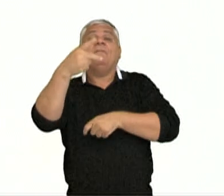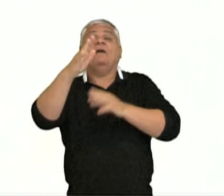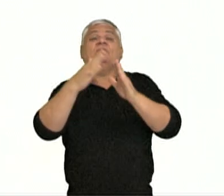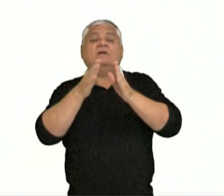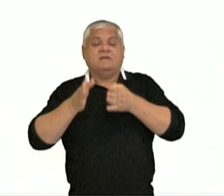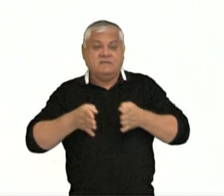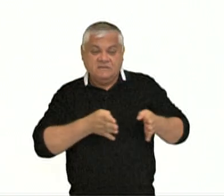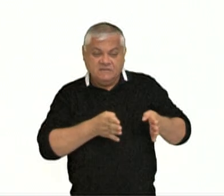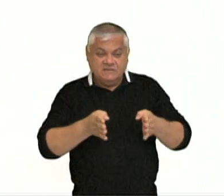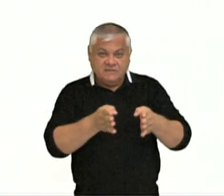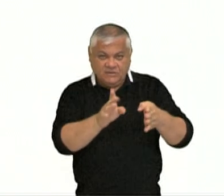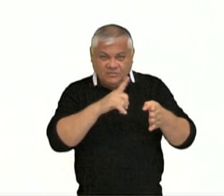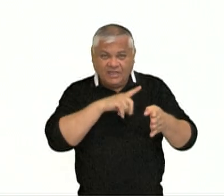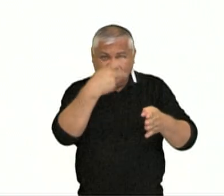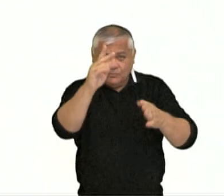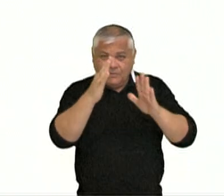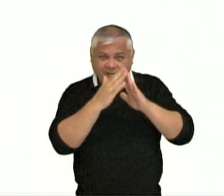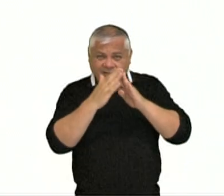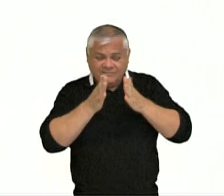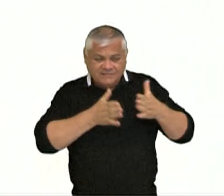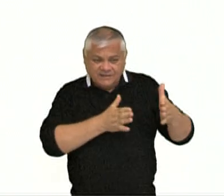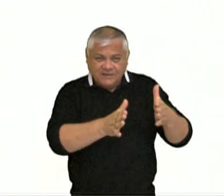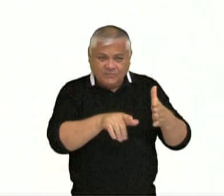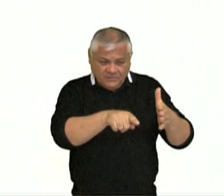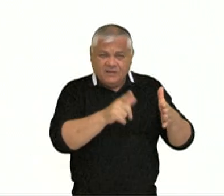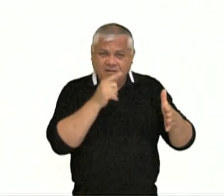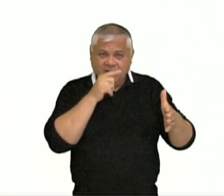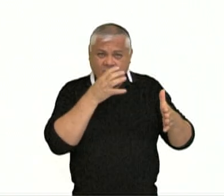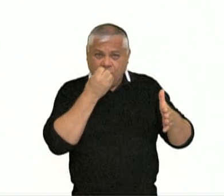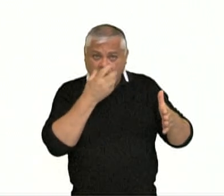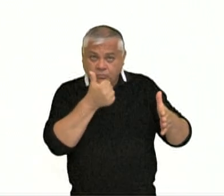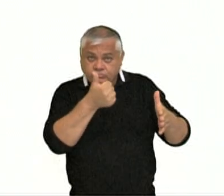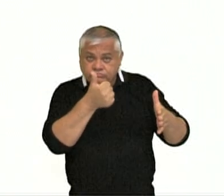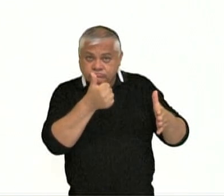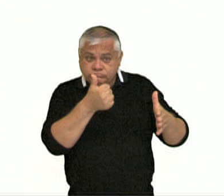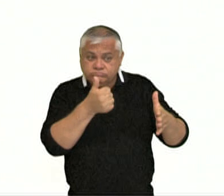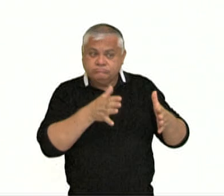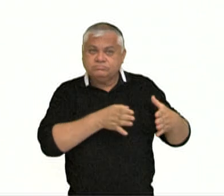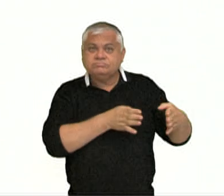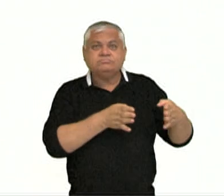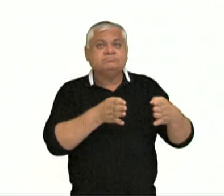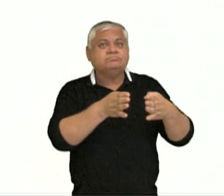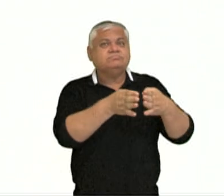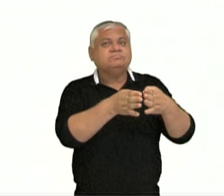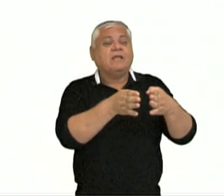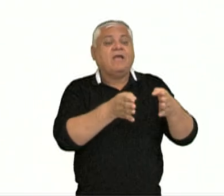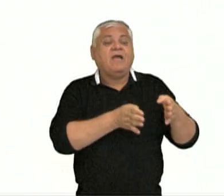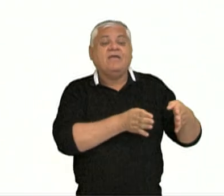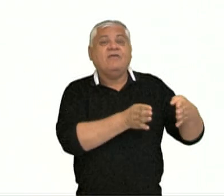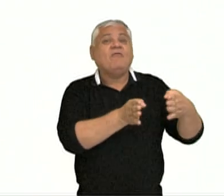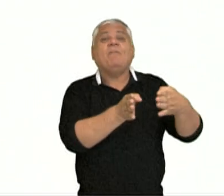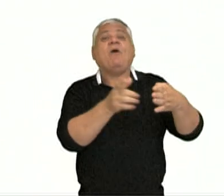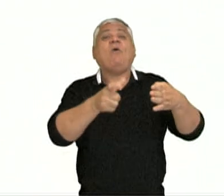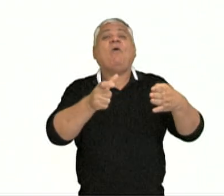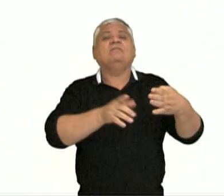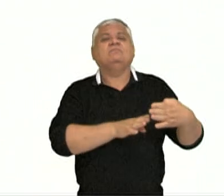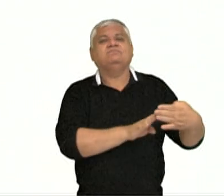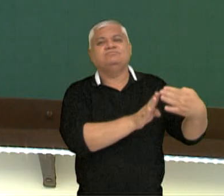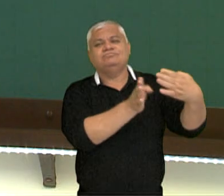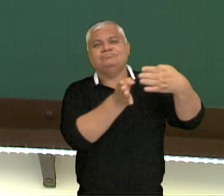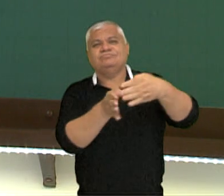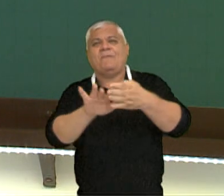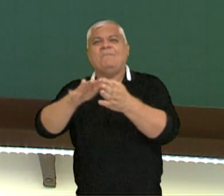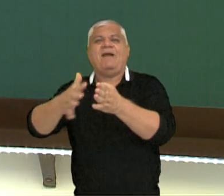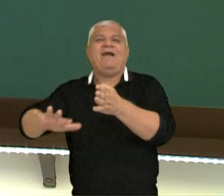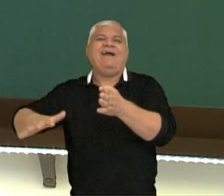Tem algum rio aí? Como que está a condição da água desse rio? Sabemos que a água do rio vai chegar no mar. Então, que características, que condições